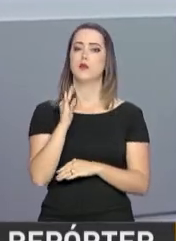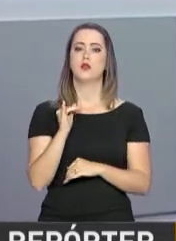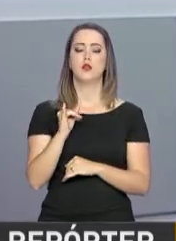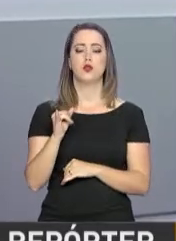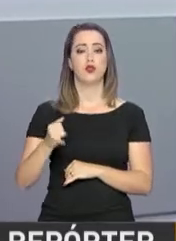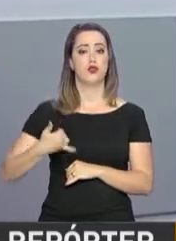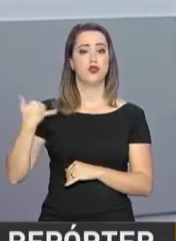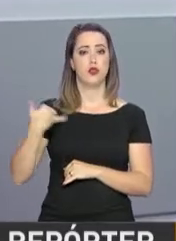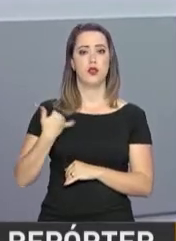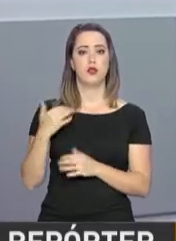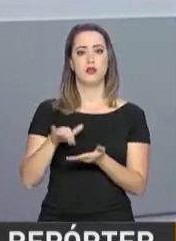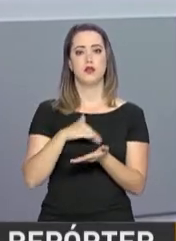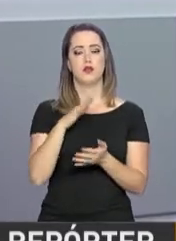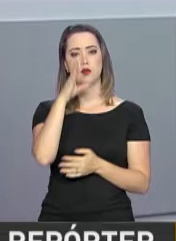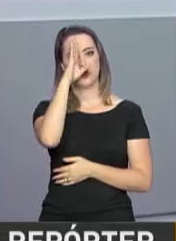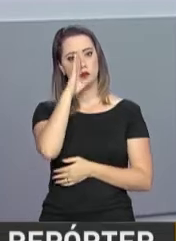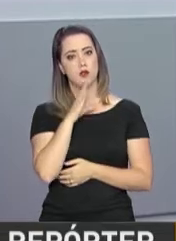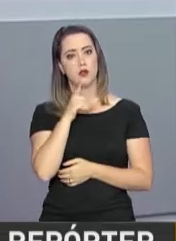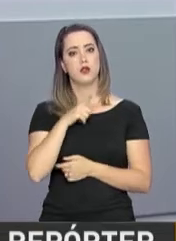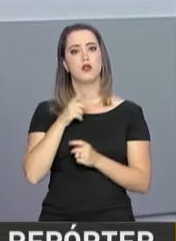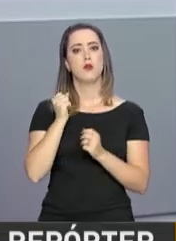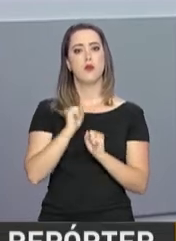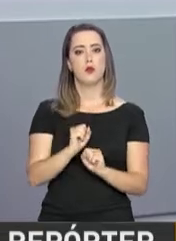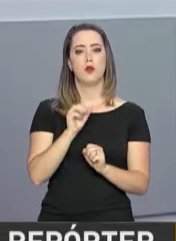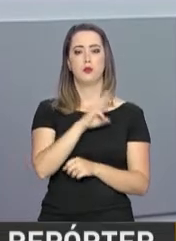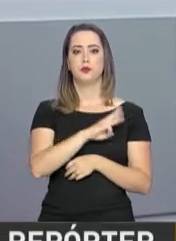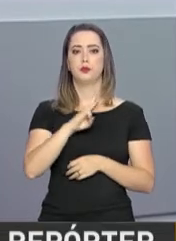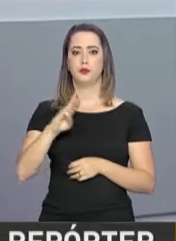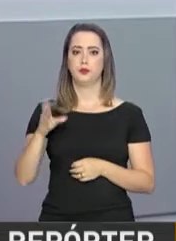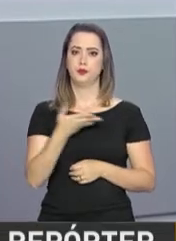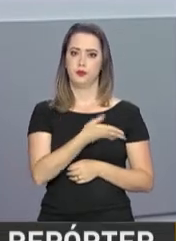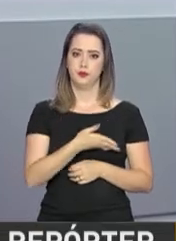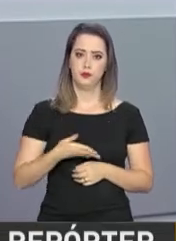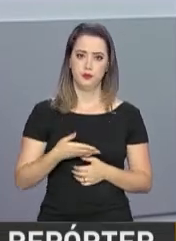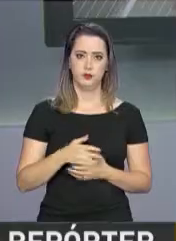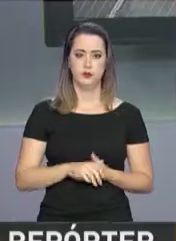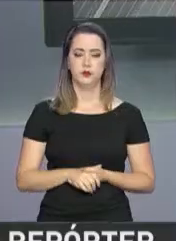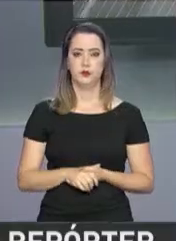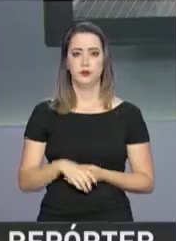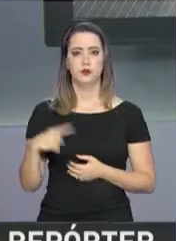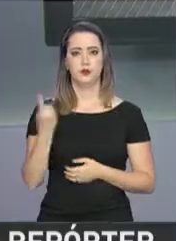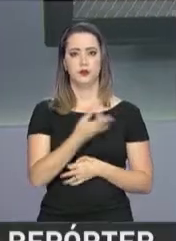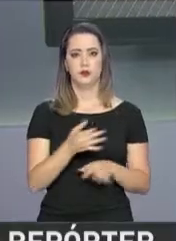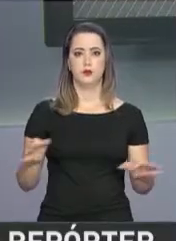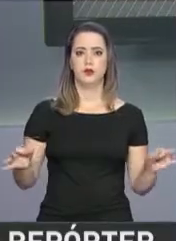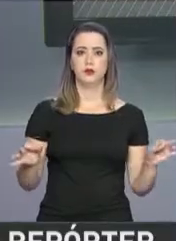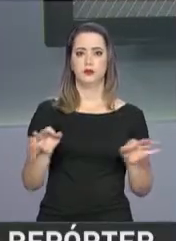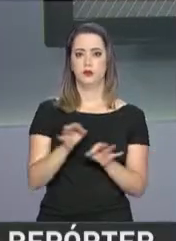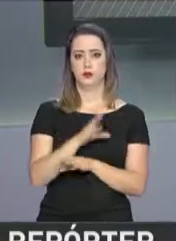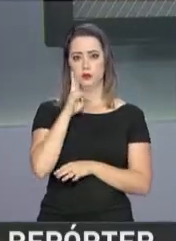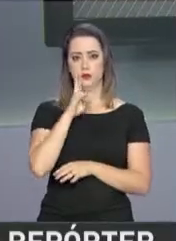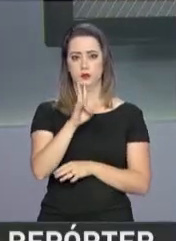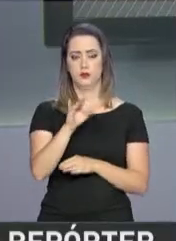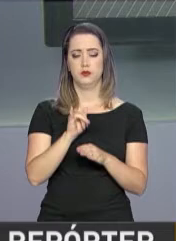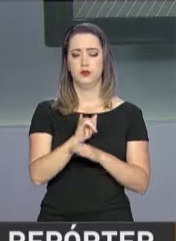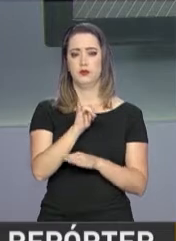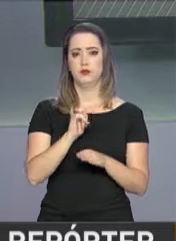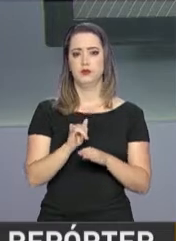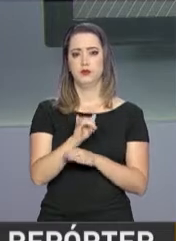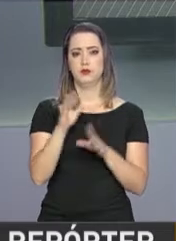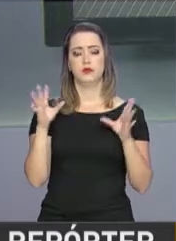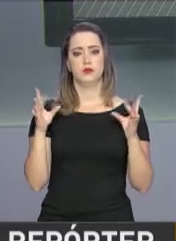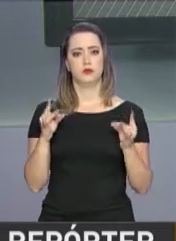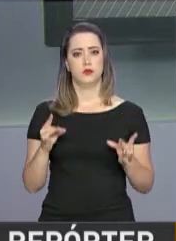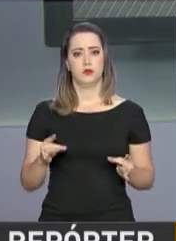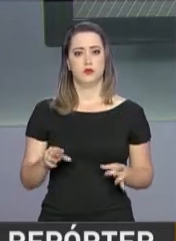as inscrições são gratuitas e devem ser feitas no site dos correios nós ficamos por aqui você pode rever as reportagens